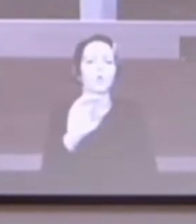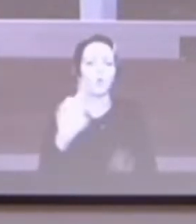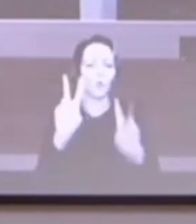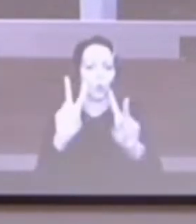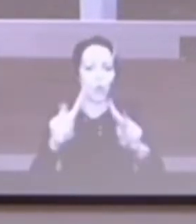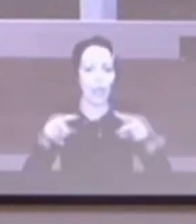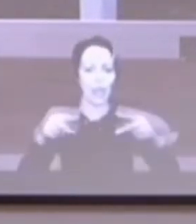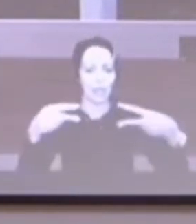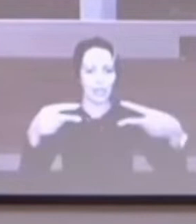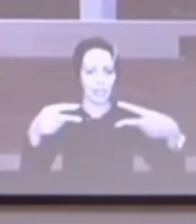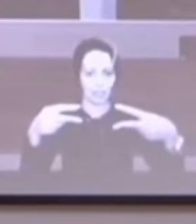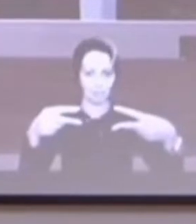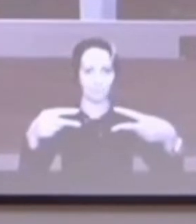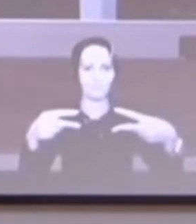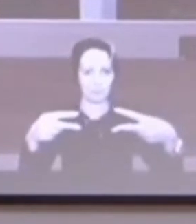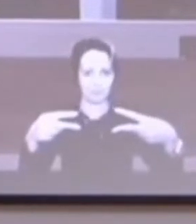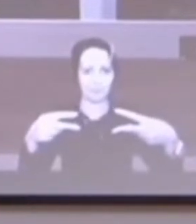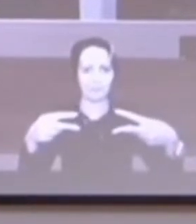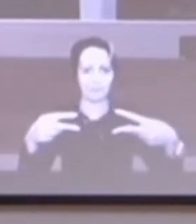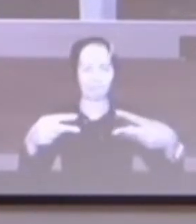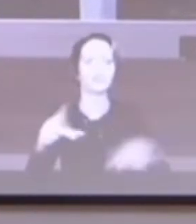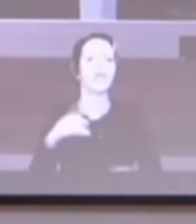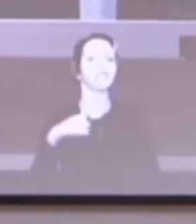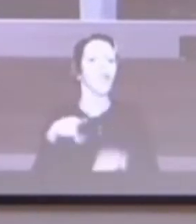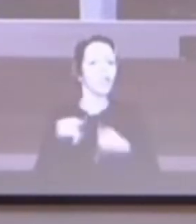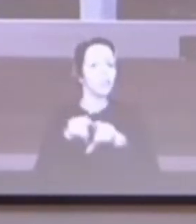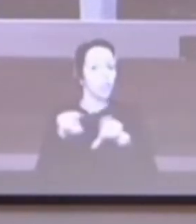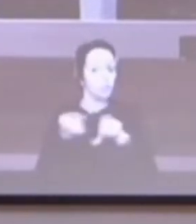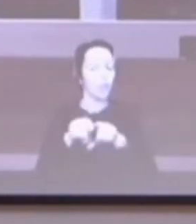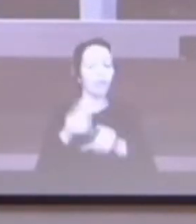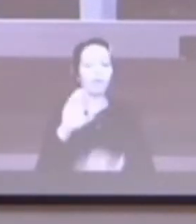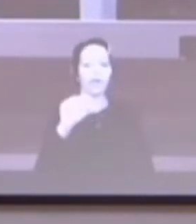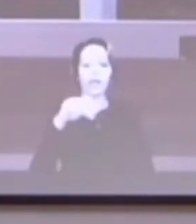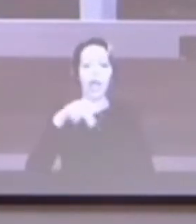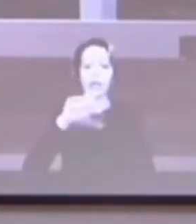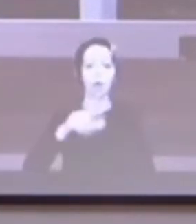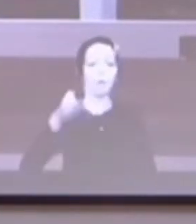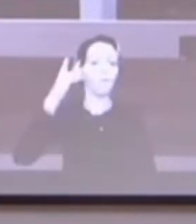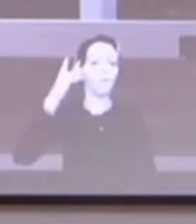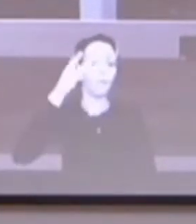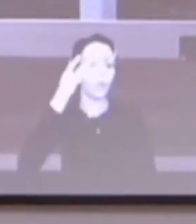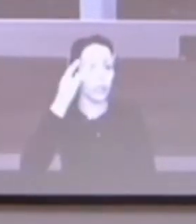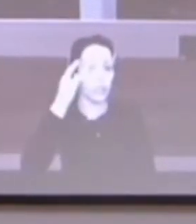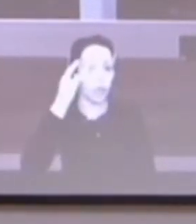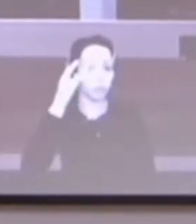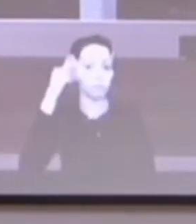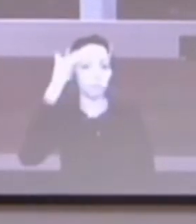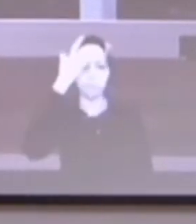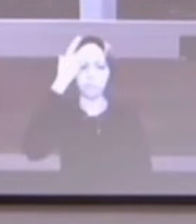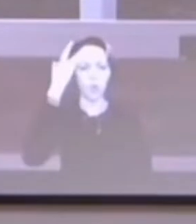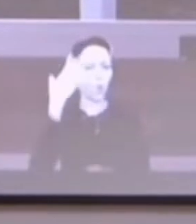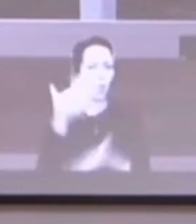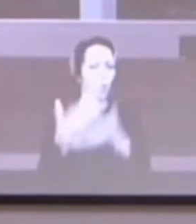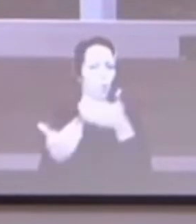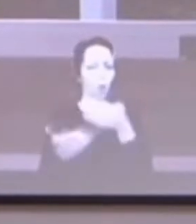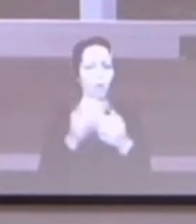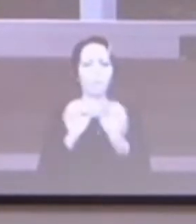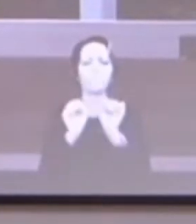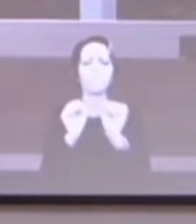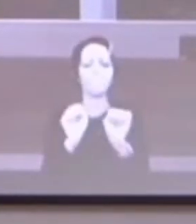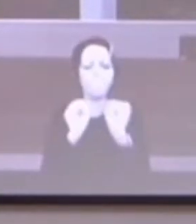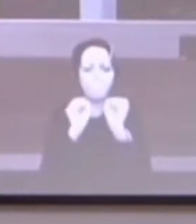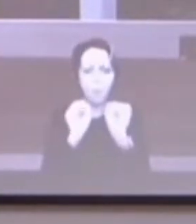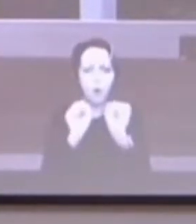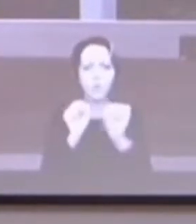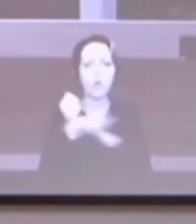presencial Que também está aberta a todo e qualquer cidadão tanto aqueles que estão envolvidos no processo político como um cidadão comum pode procurar diretamente